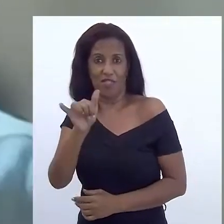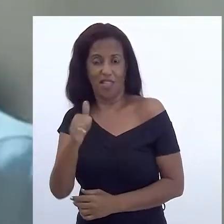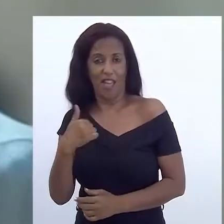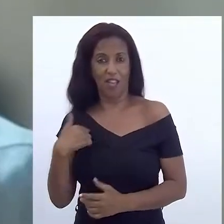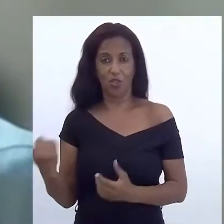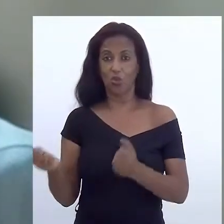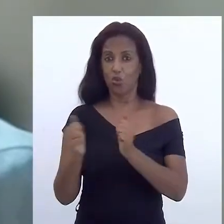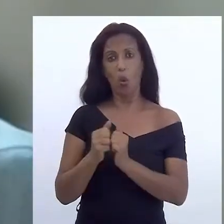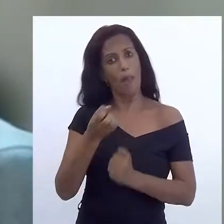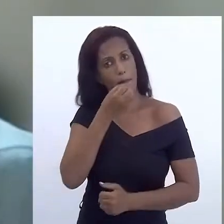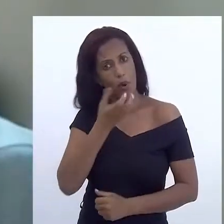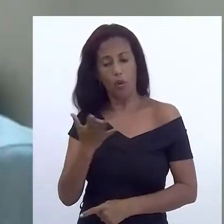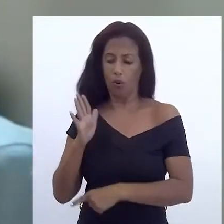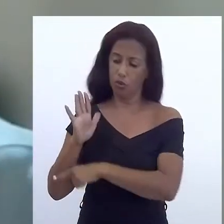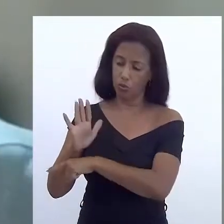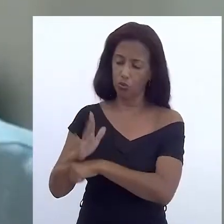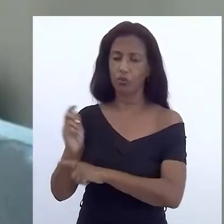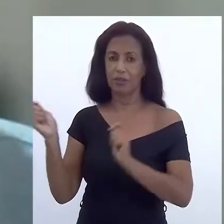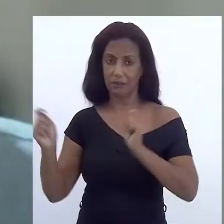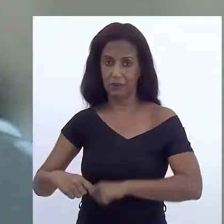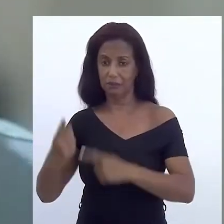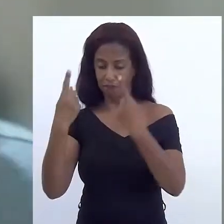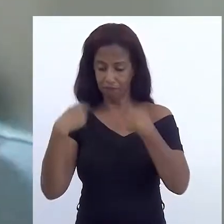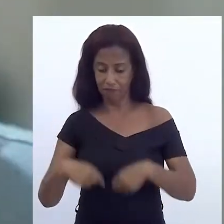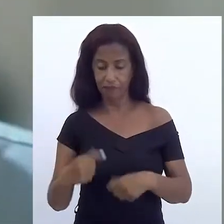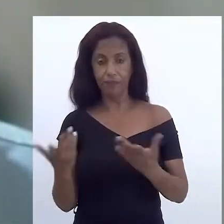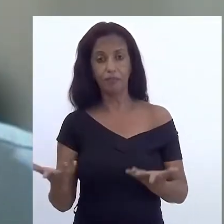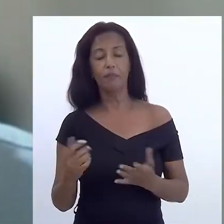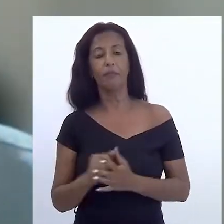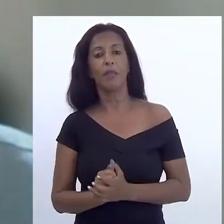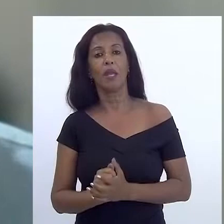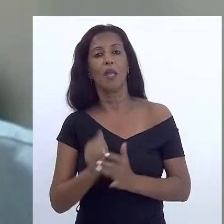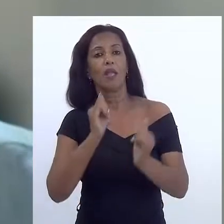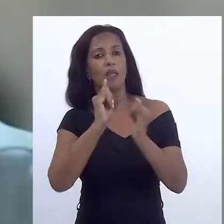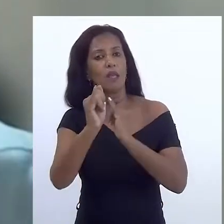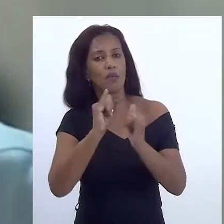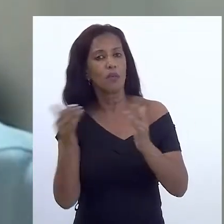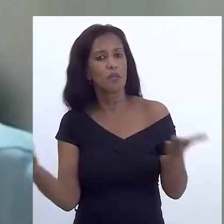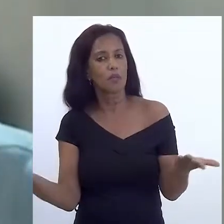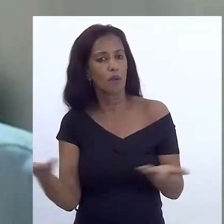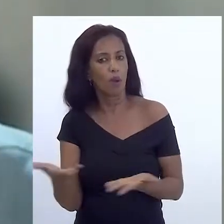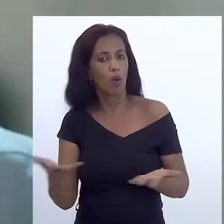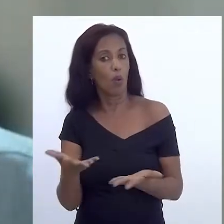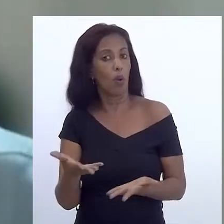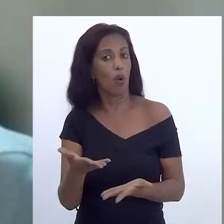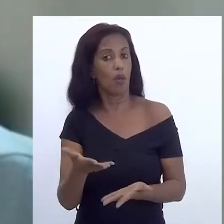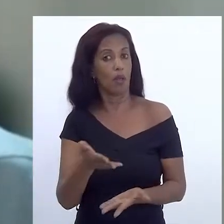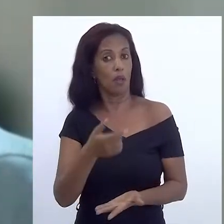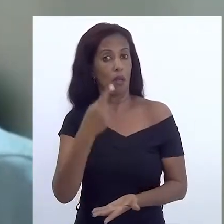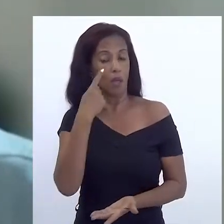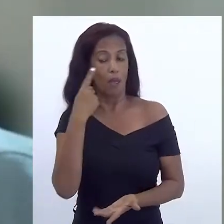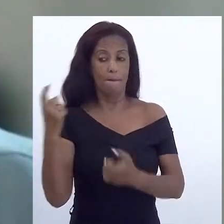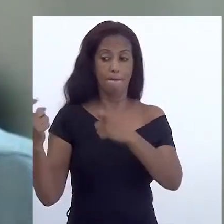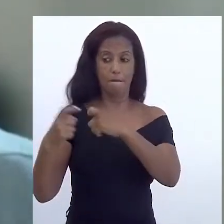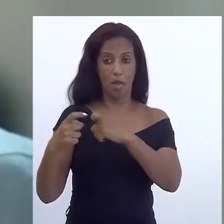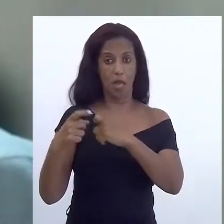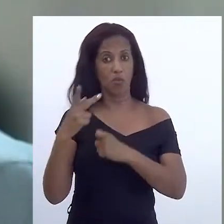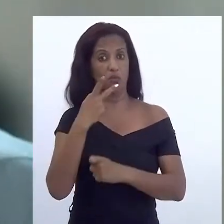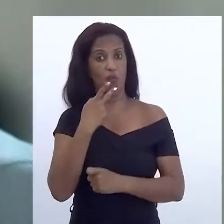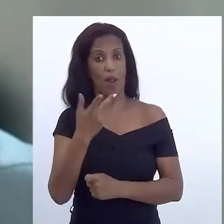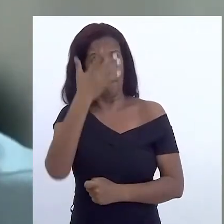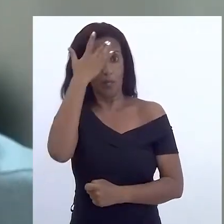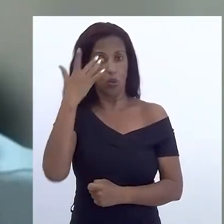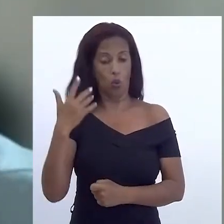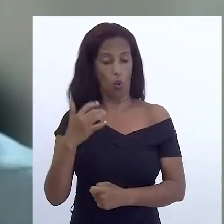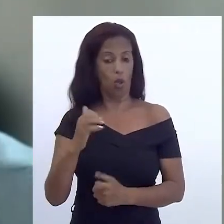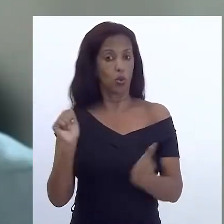Até traz benefícios também, benefícios físicos. Dados recentes da Sociedade de Cardiologia Americana mostrando até que quem caminha com